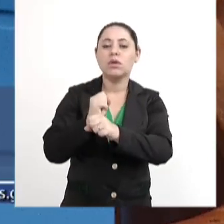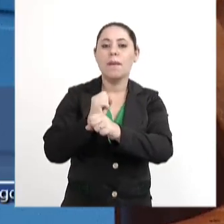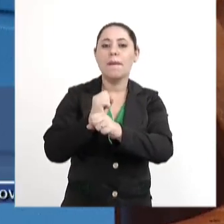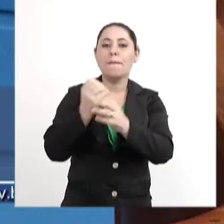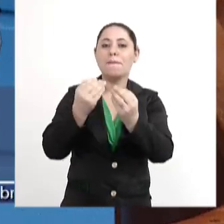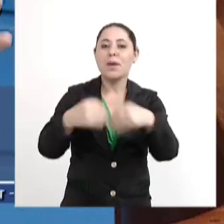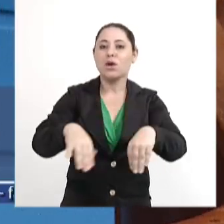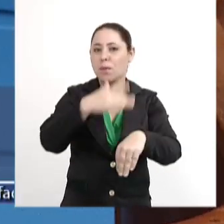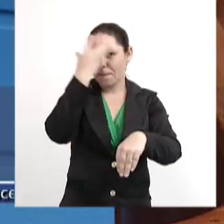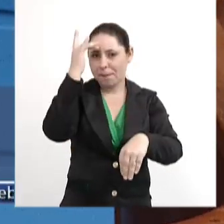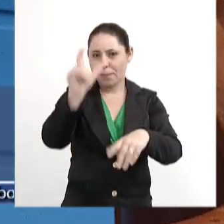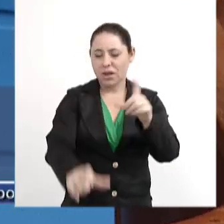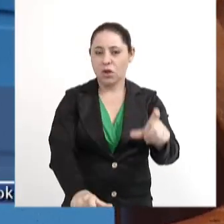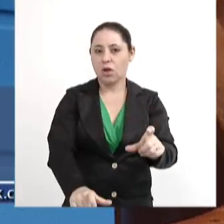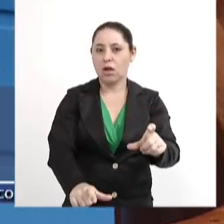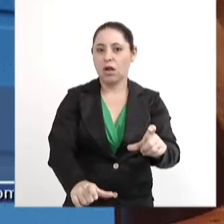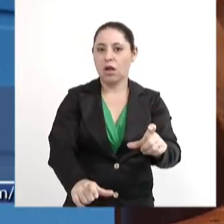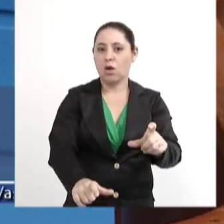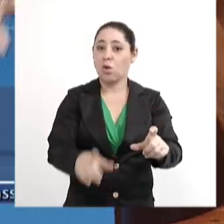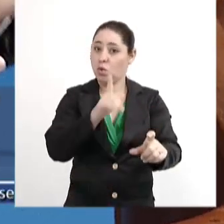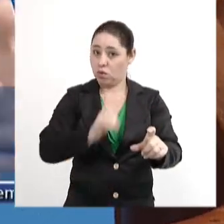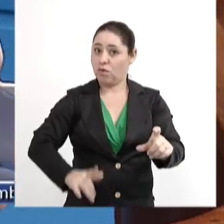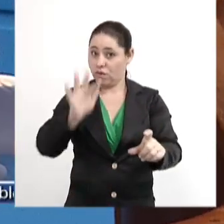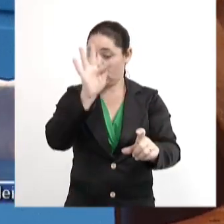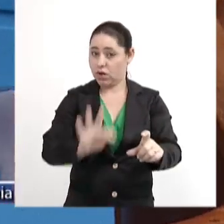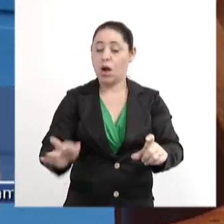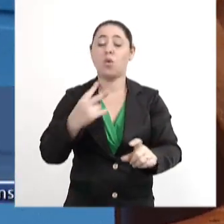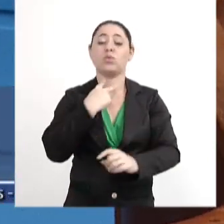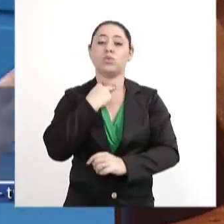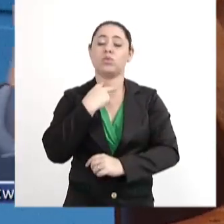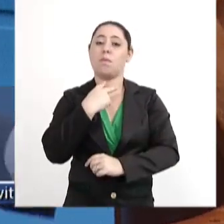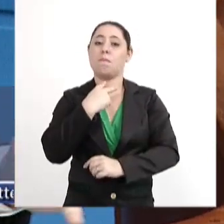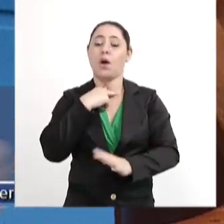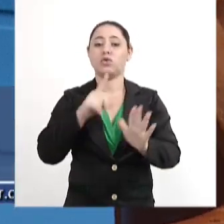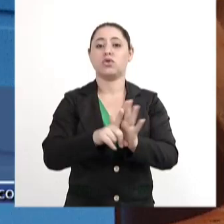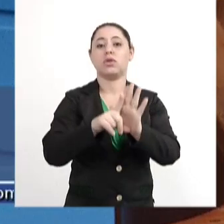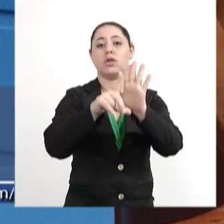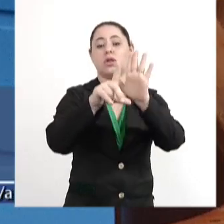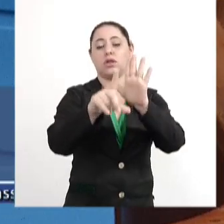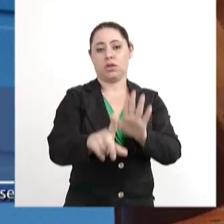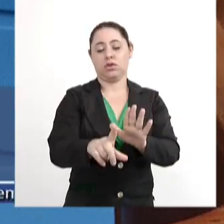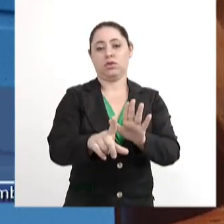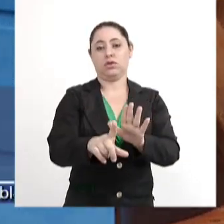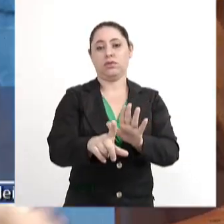claro, a União Federal não pode legislar